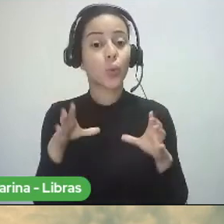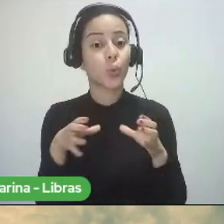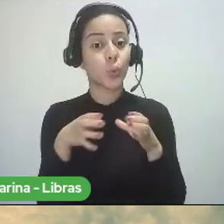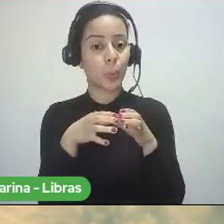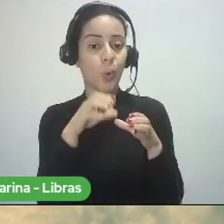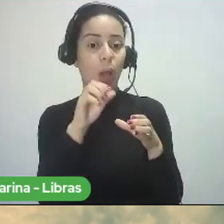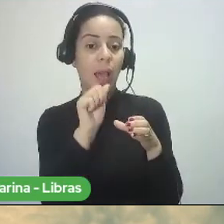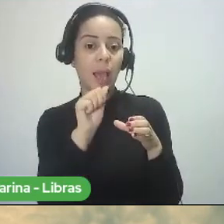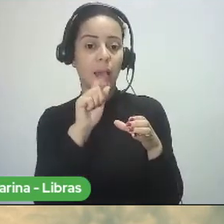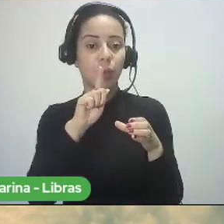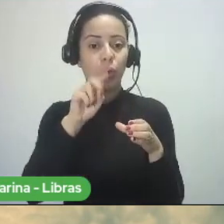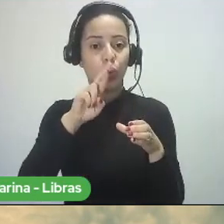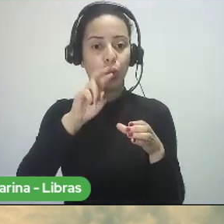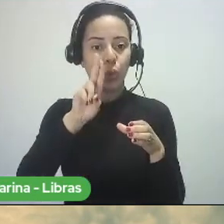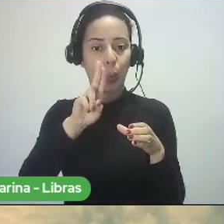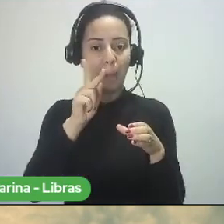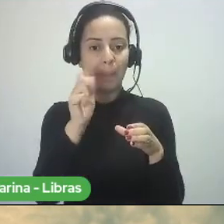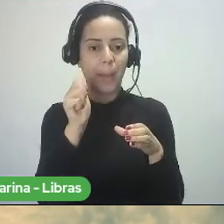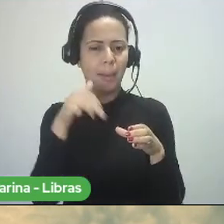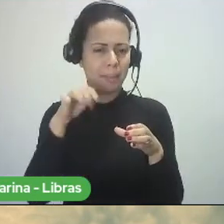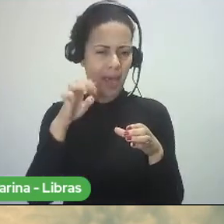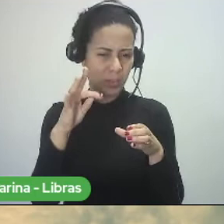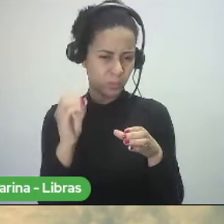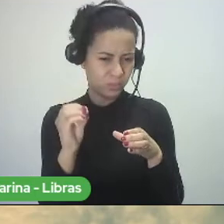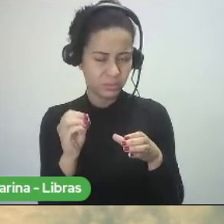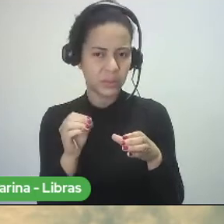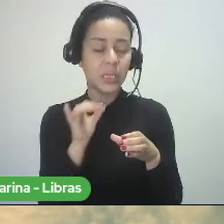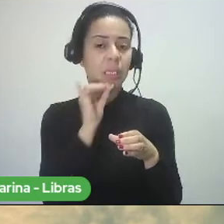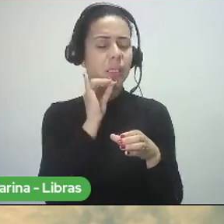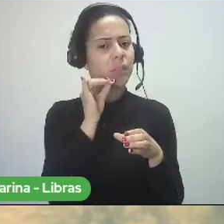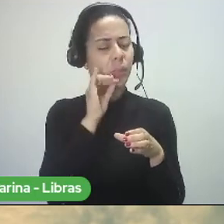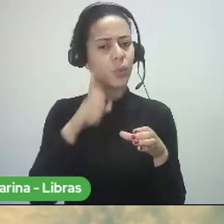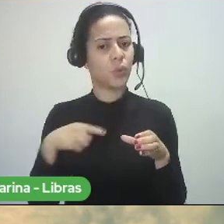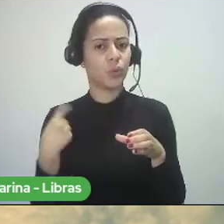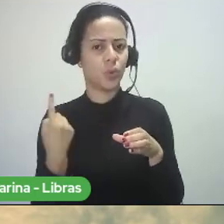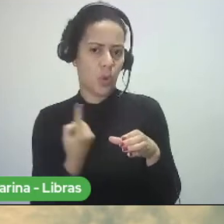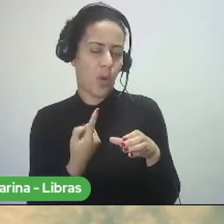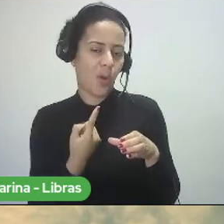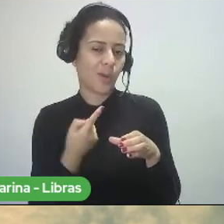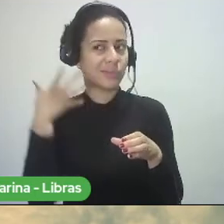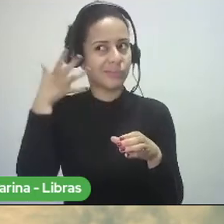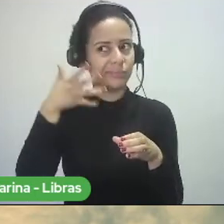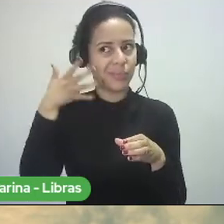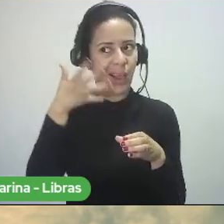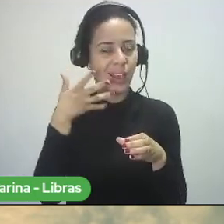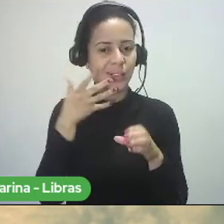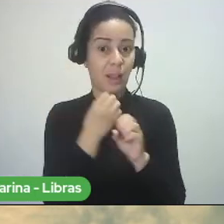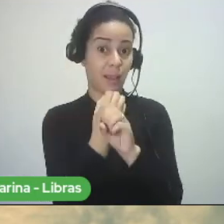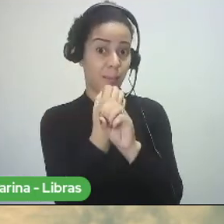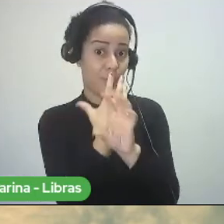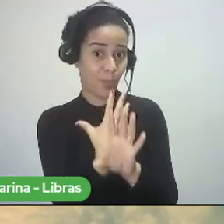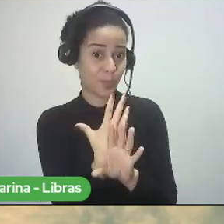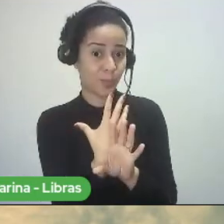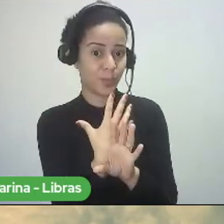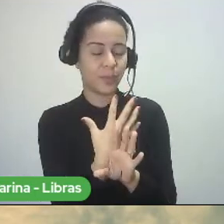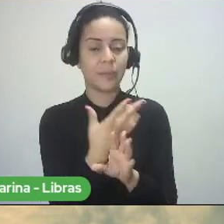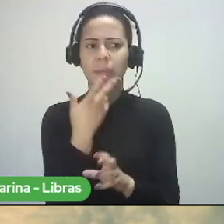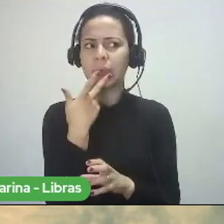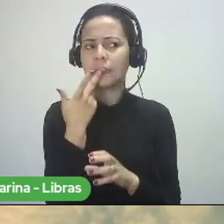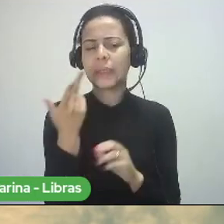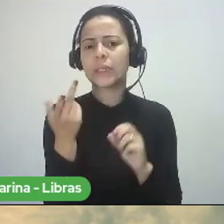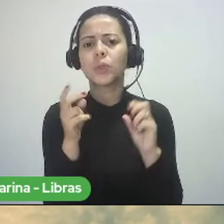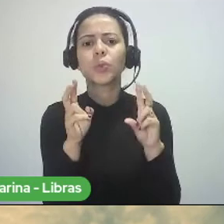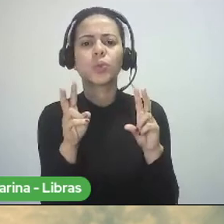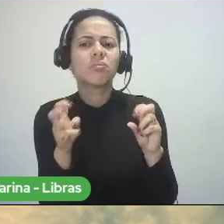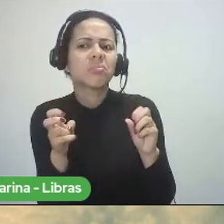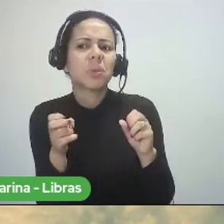está lá no workshop remoto, por exemplo, fazendo um brainstorming de funcionalidades,